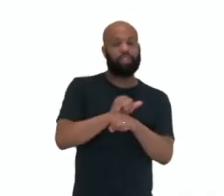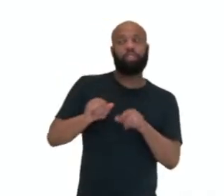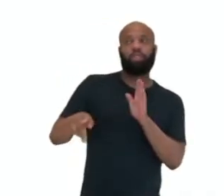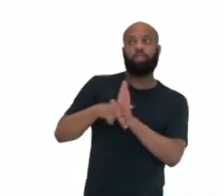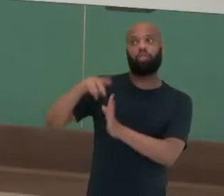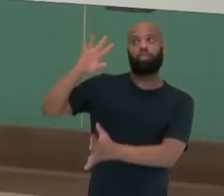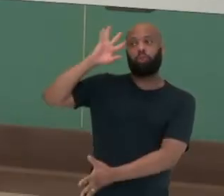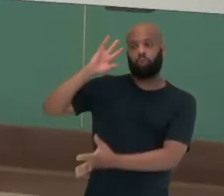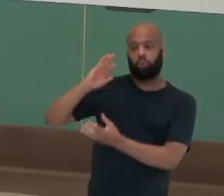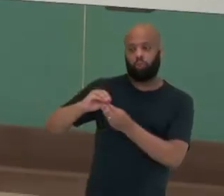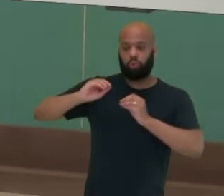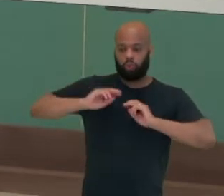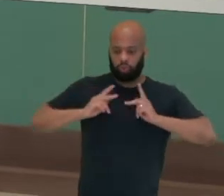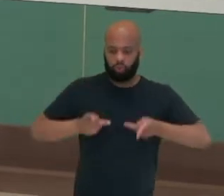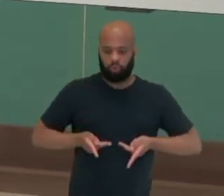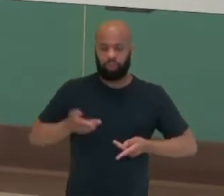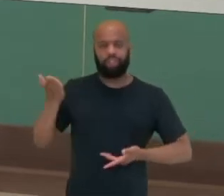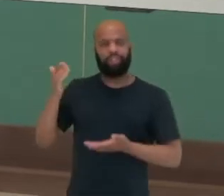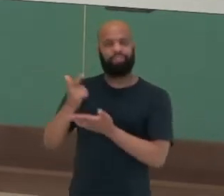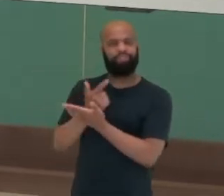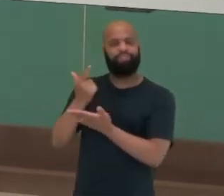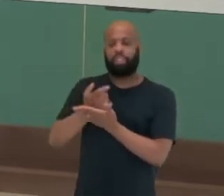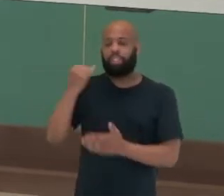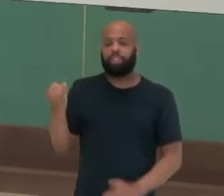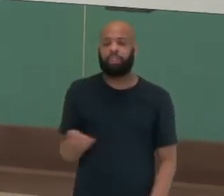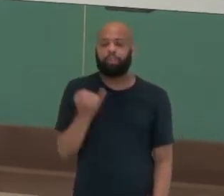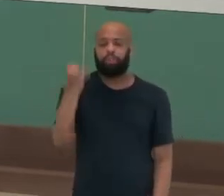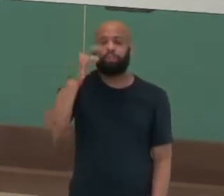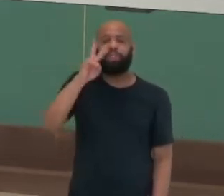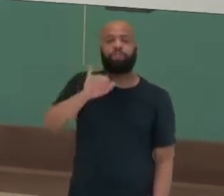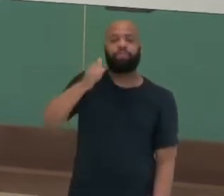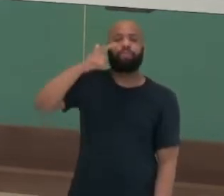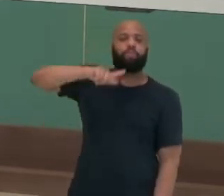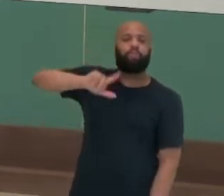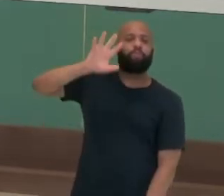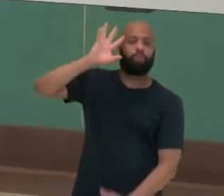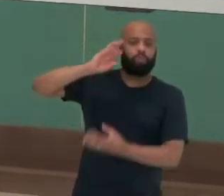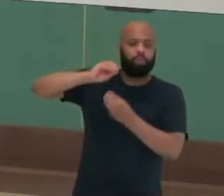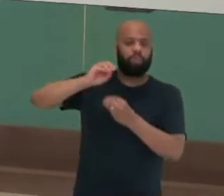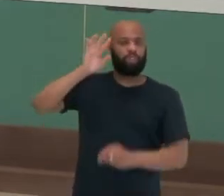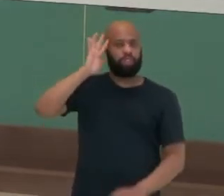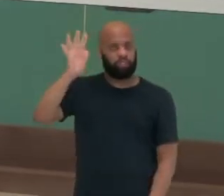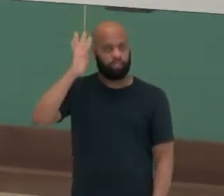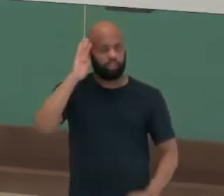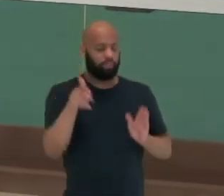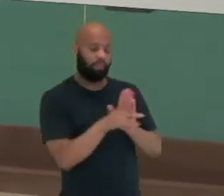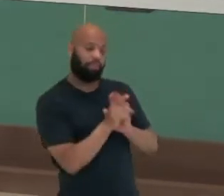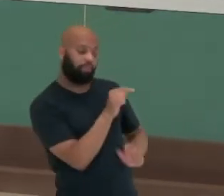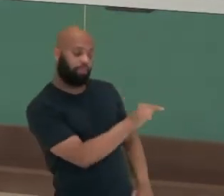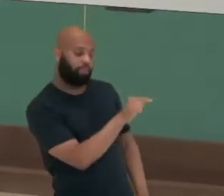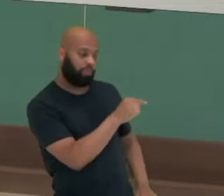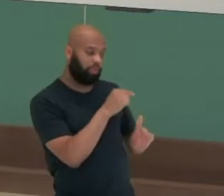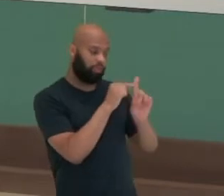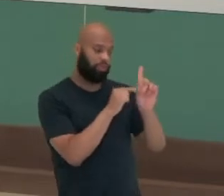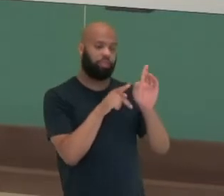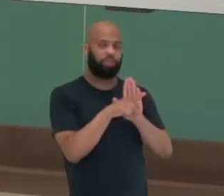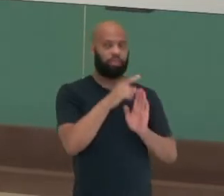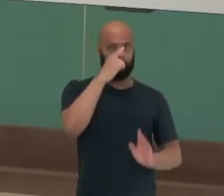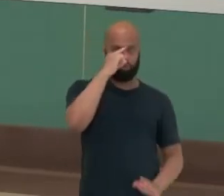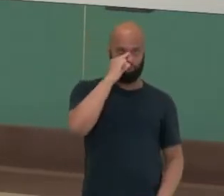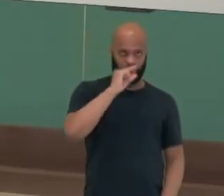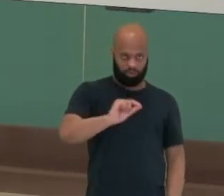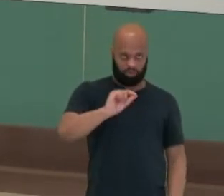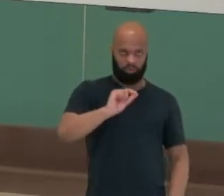esse livro que é essencial para que a gente compreenda melhor as teorias empiristas de John